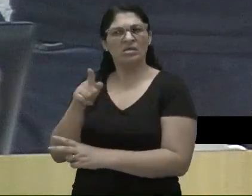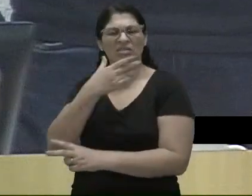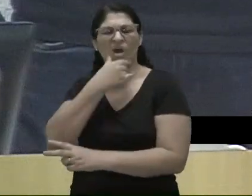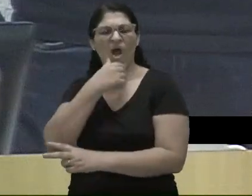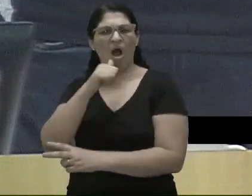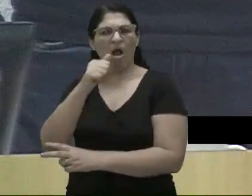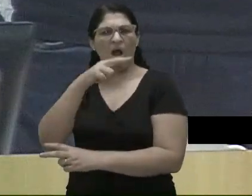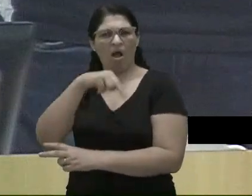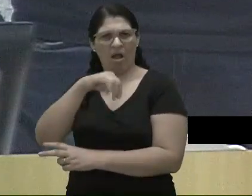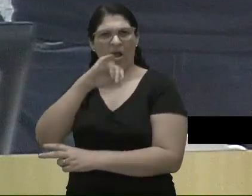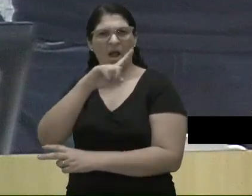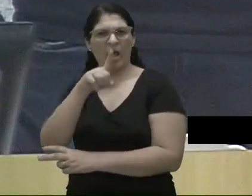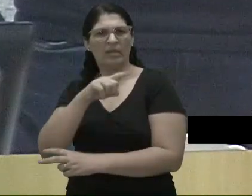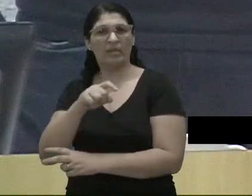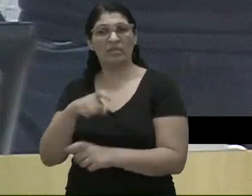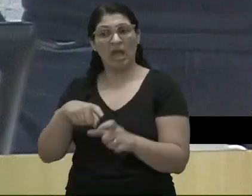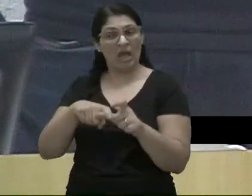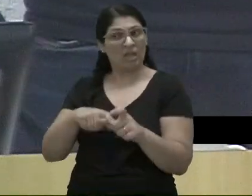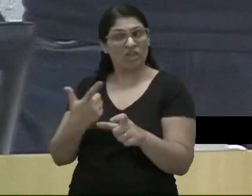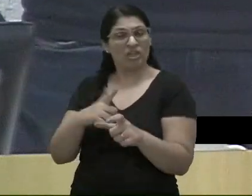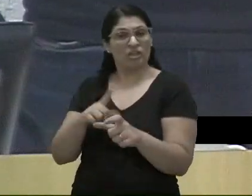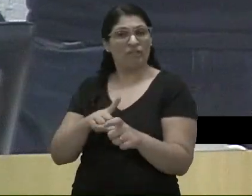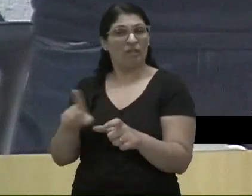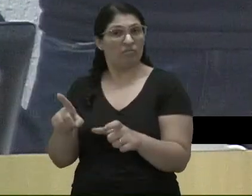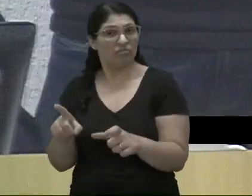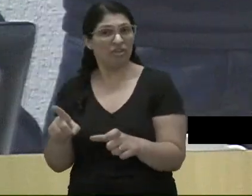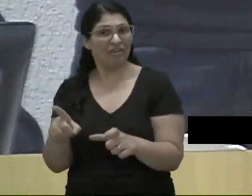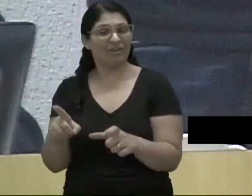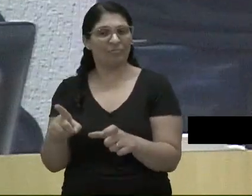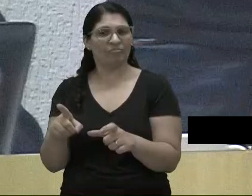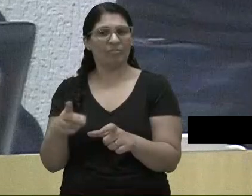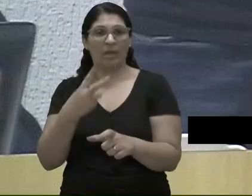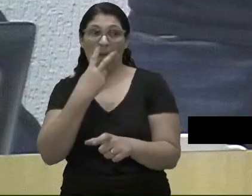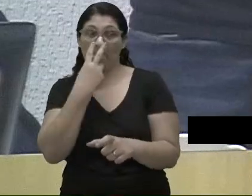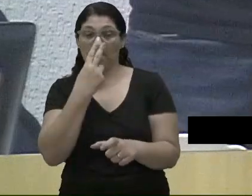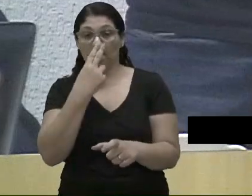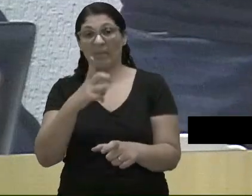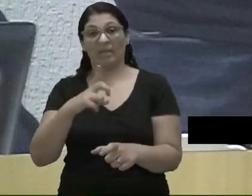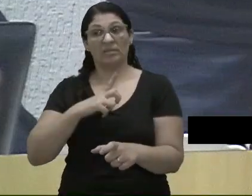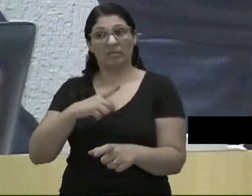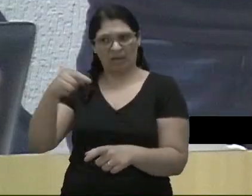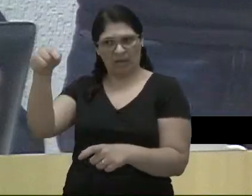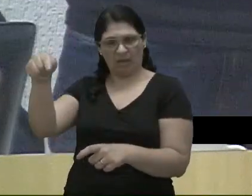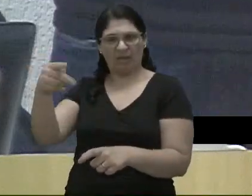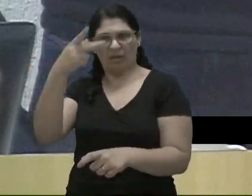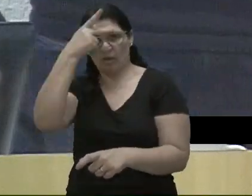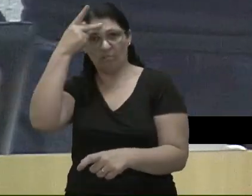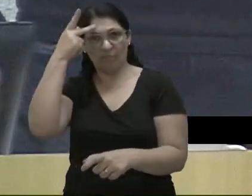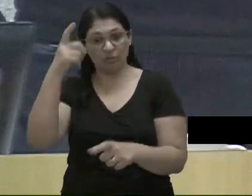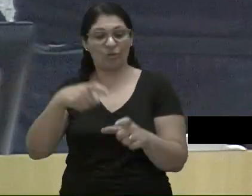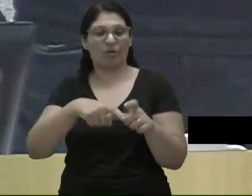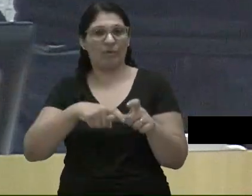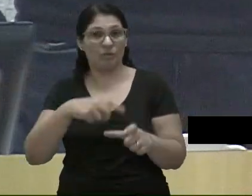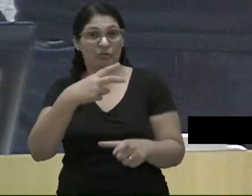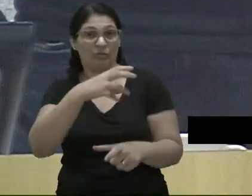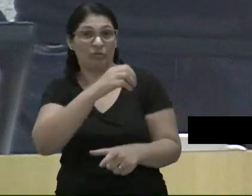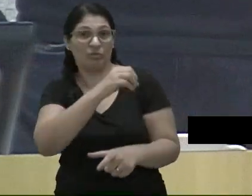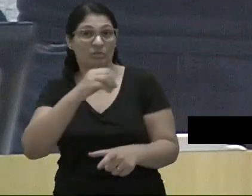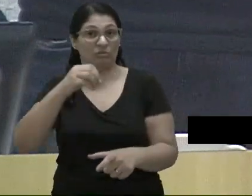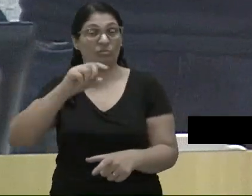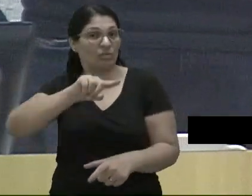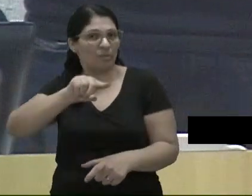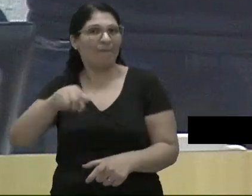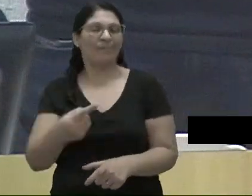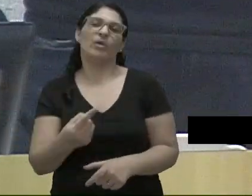sobre não dever para nenhum fornecedor, porque o que me consta aqui é um fornecedor na minha frente, com uma dívida de 200 mil reais?